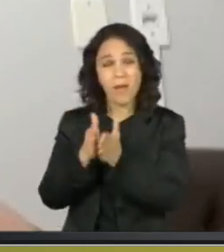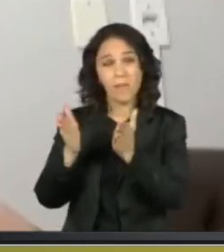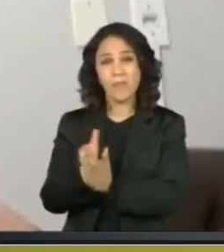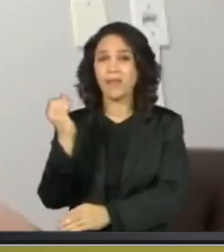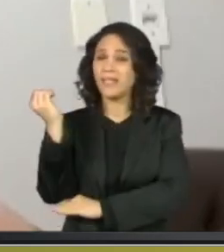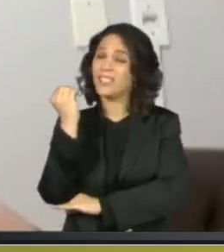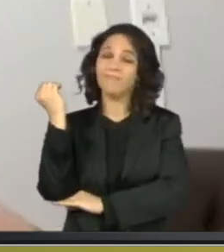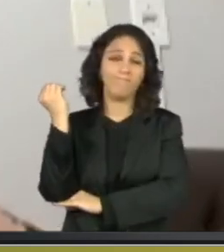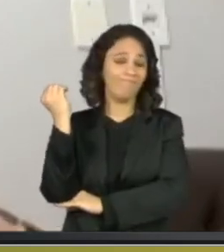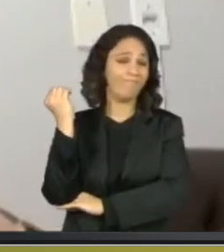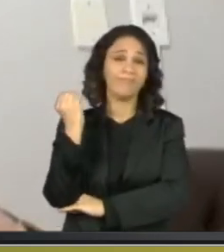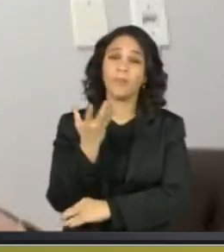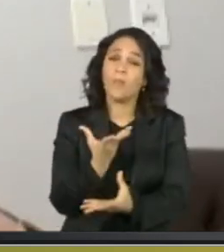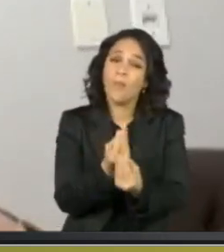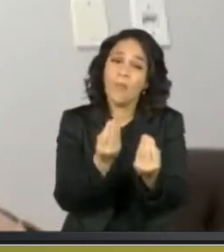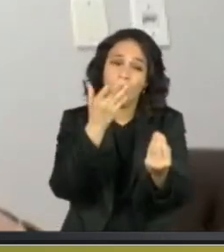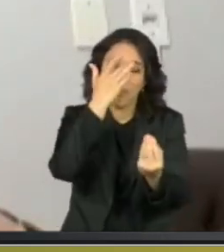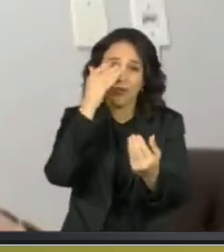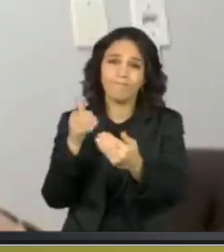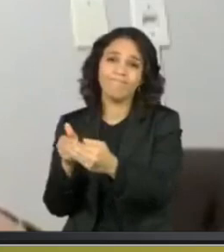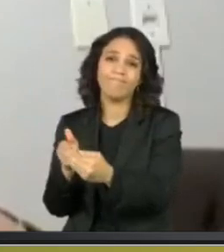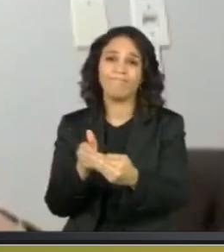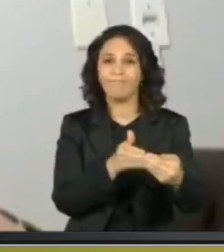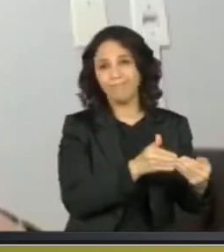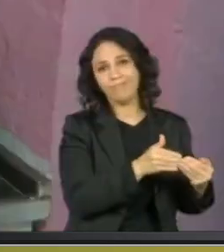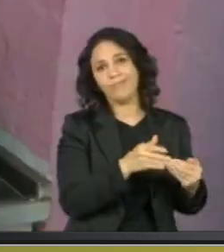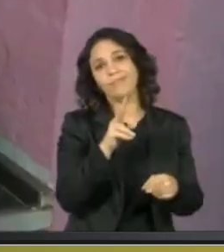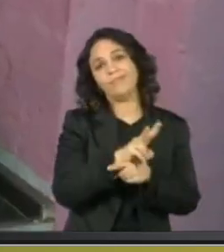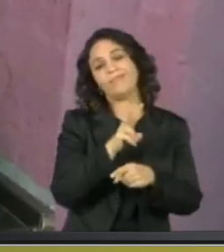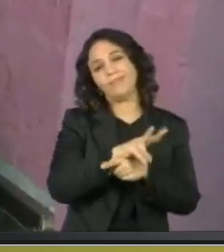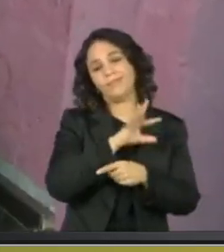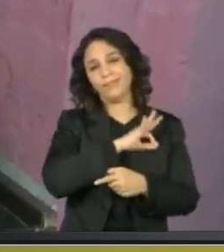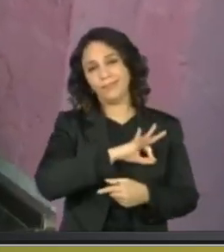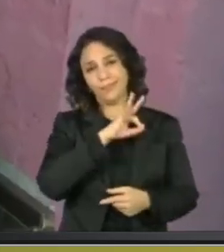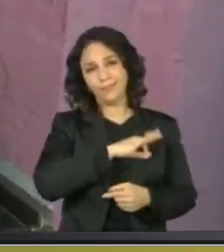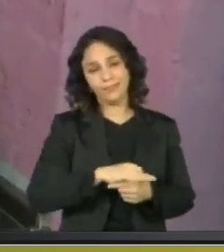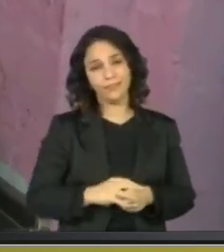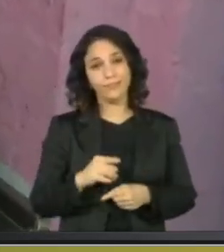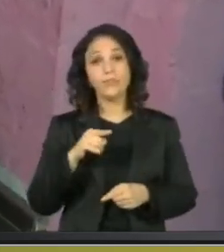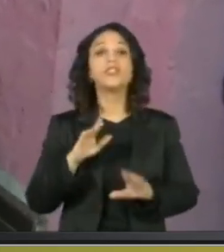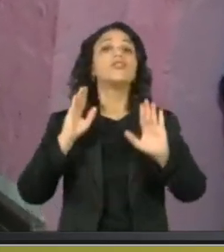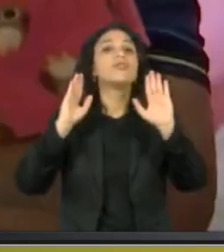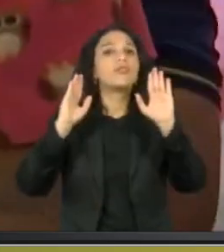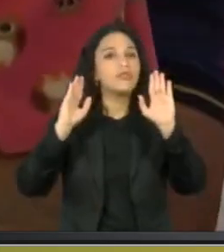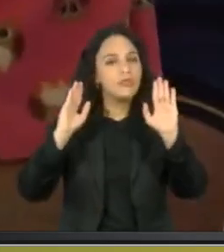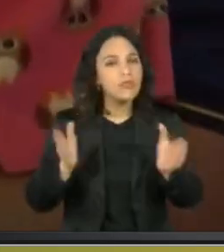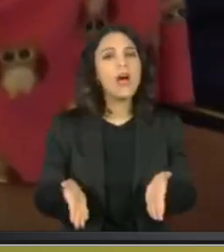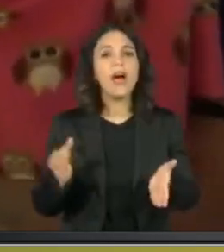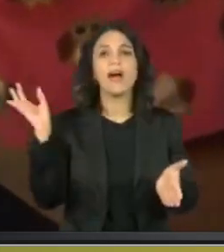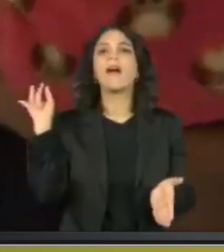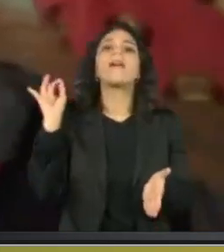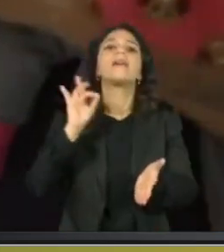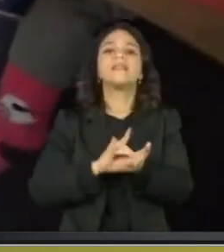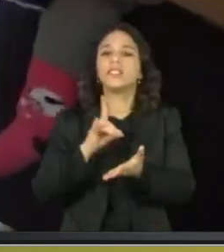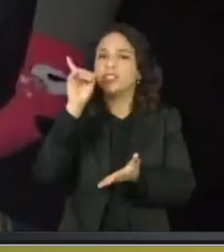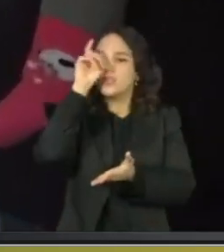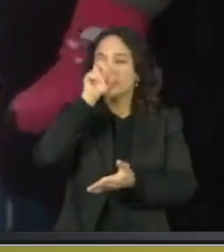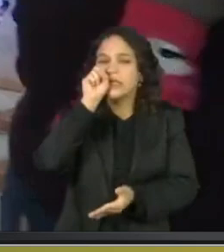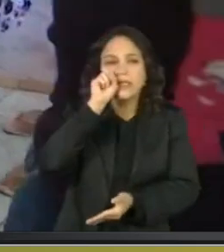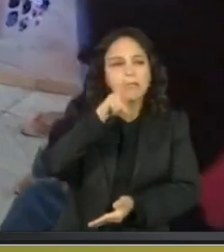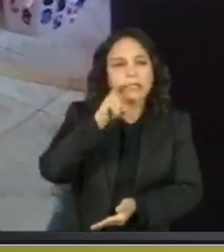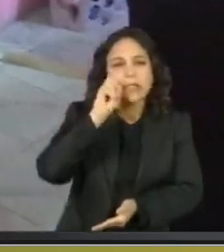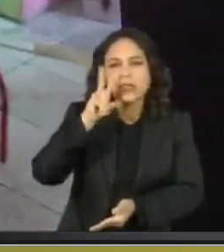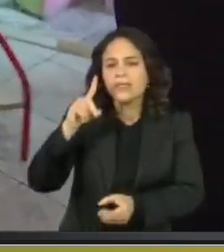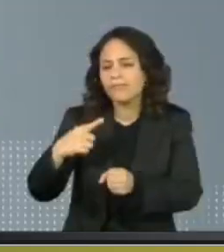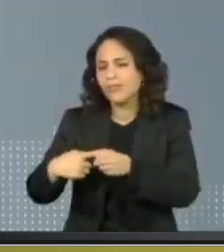deixaremos muitas pessoas fora da política de proteção da renda. E isso já está sendo uma realidade dura que a gente vê em todos